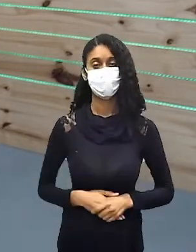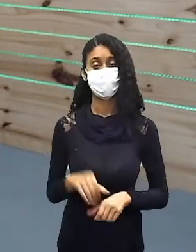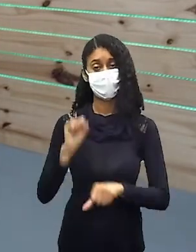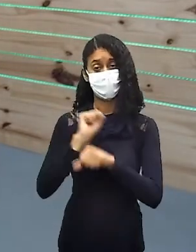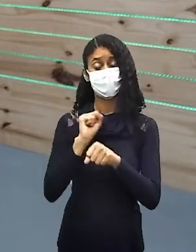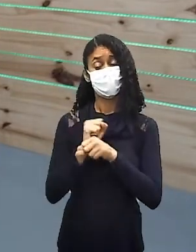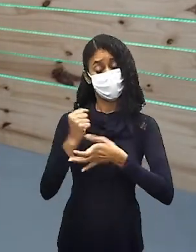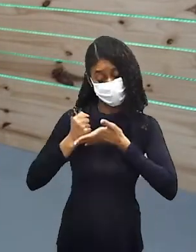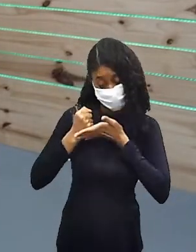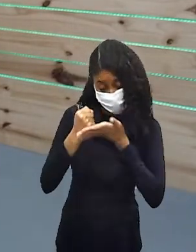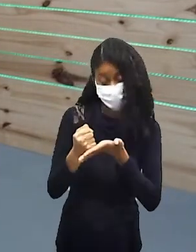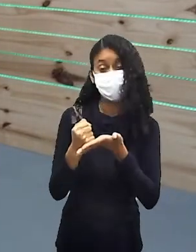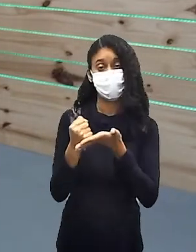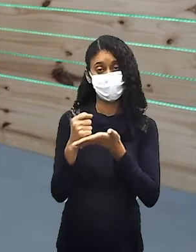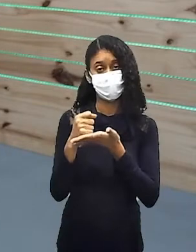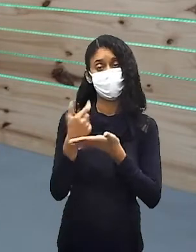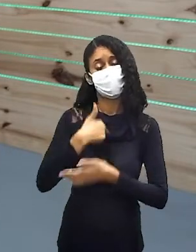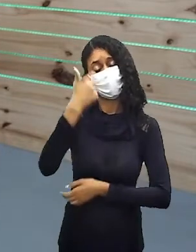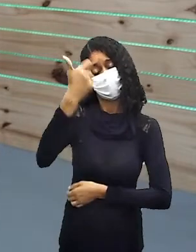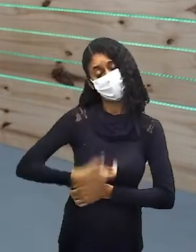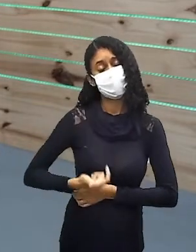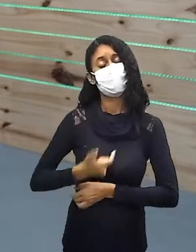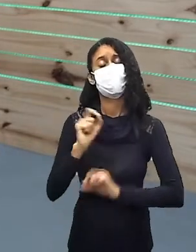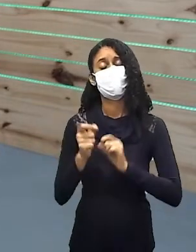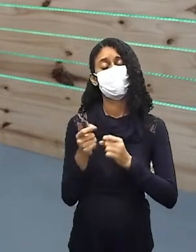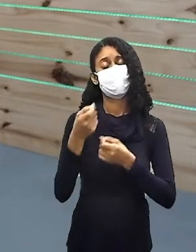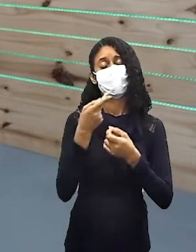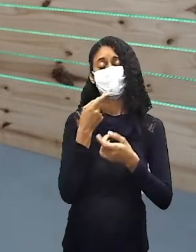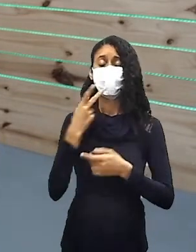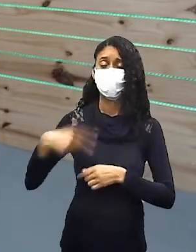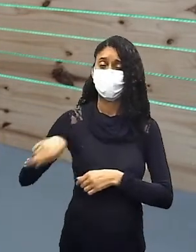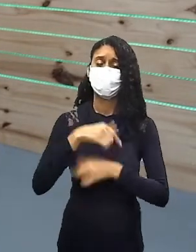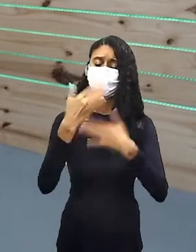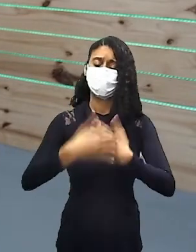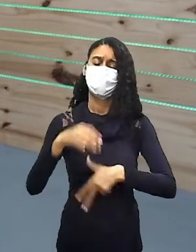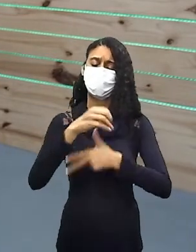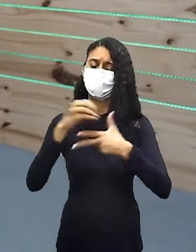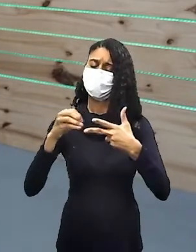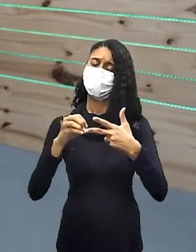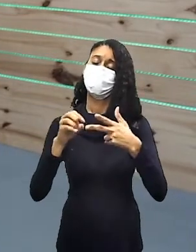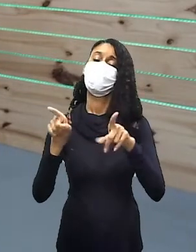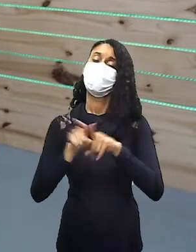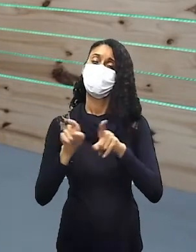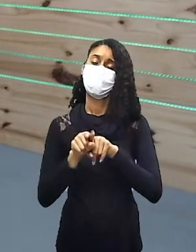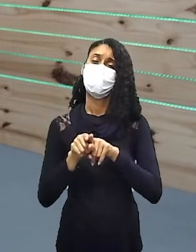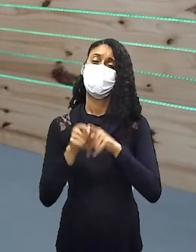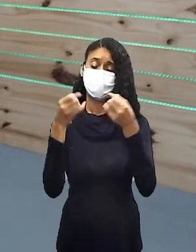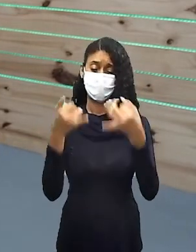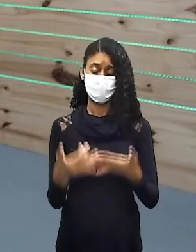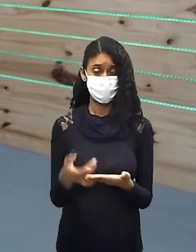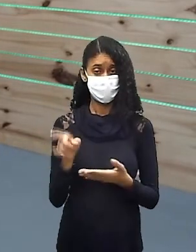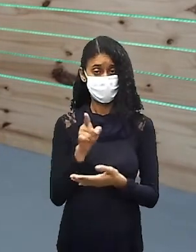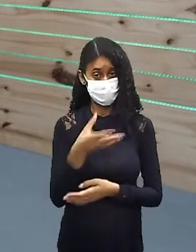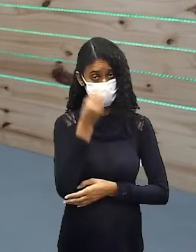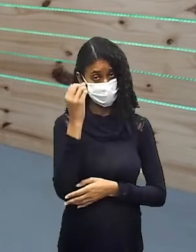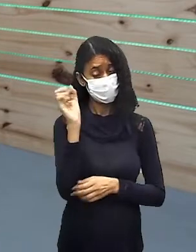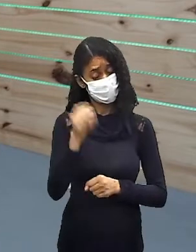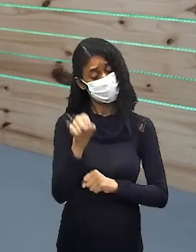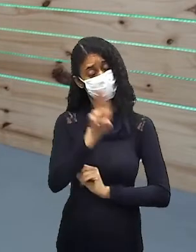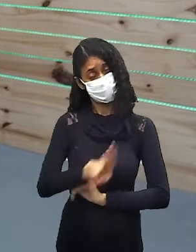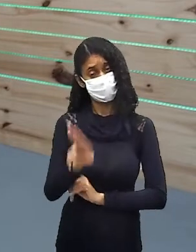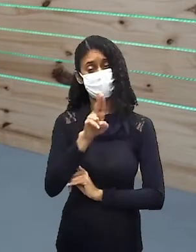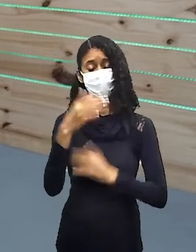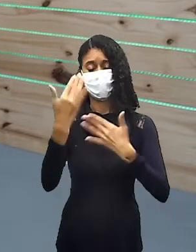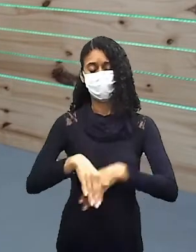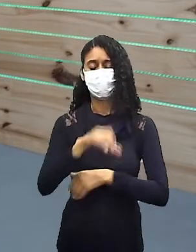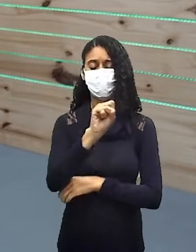ter ajudado. Estou aqui para falar para vocês também da prova do Enem, mas que o que eu falei também serve. Não se esqueçam para a prova do SSA